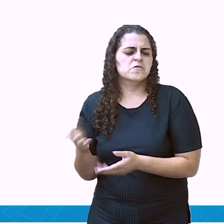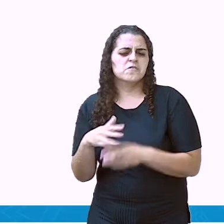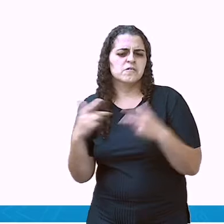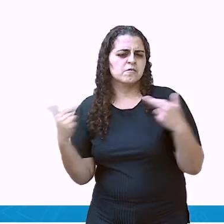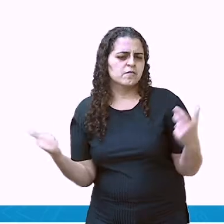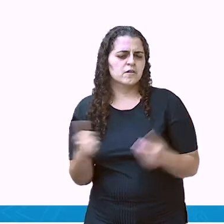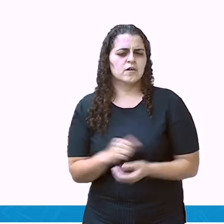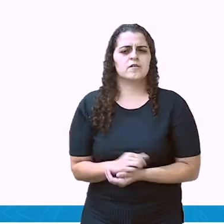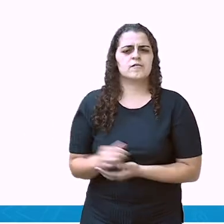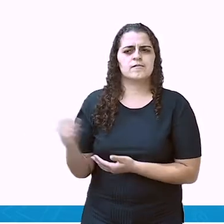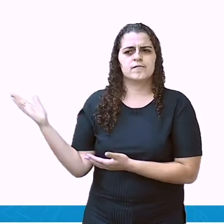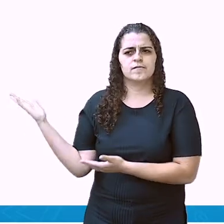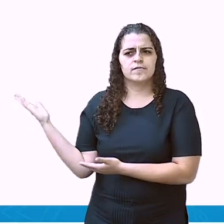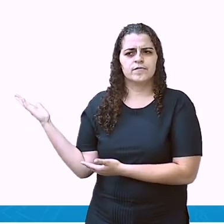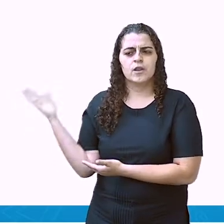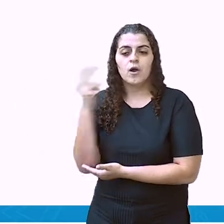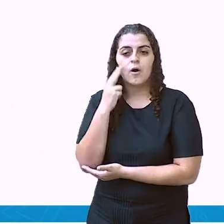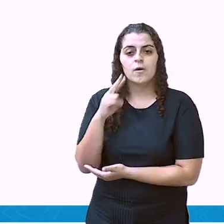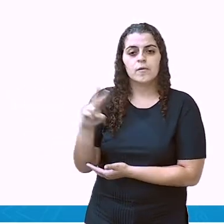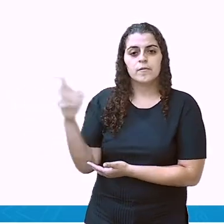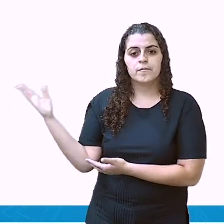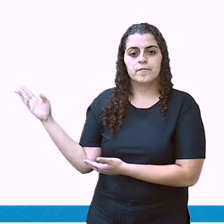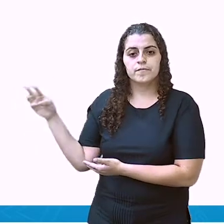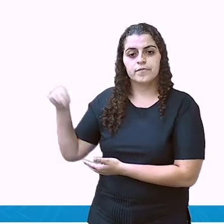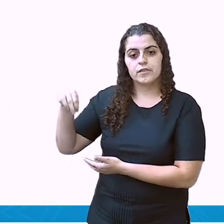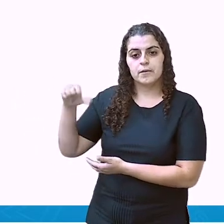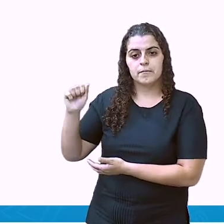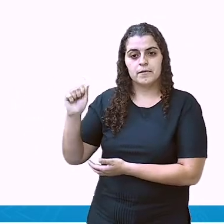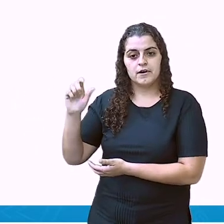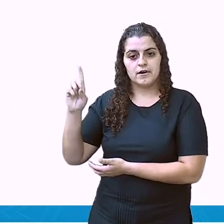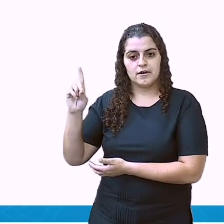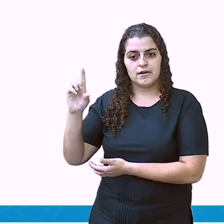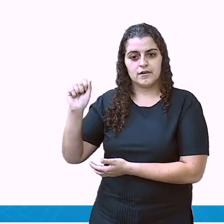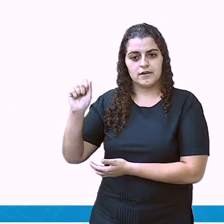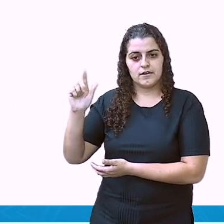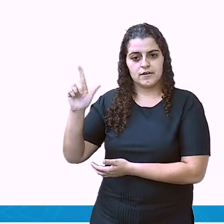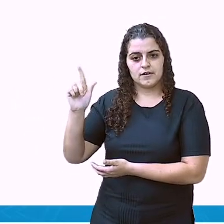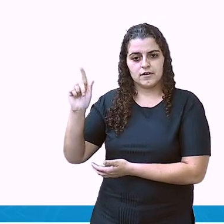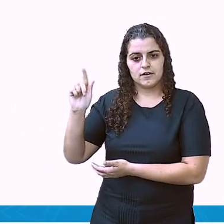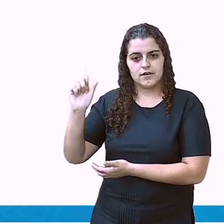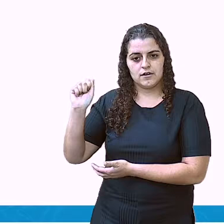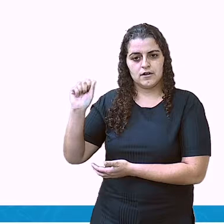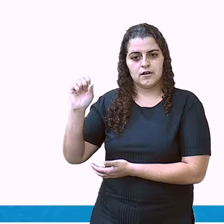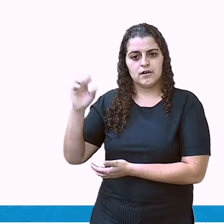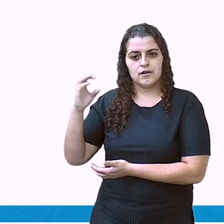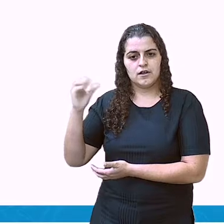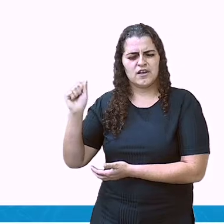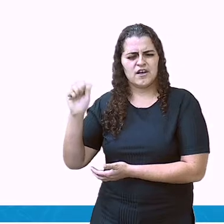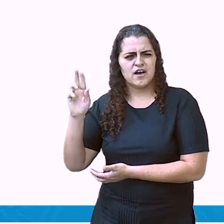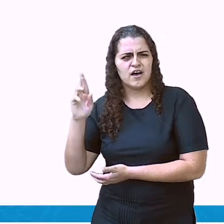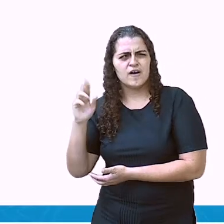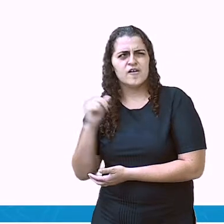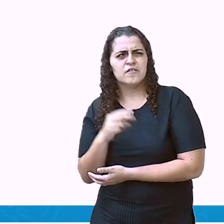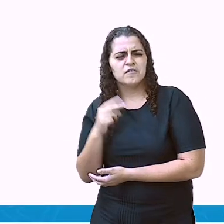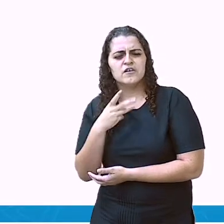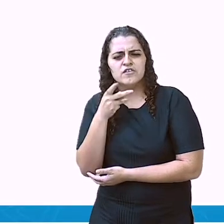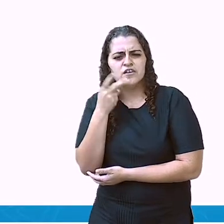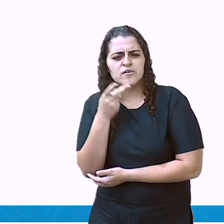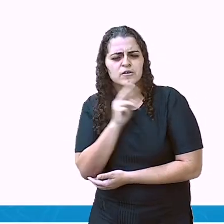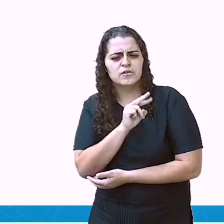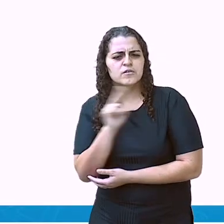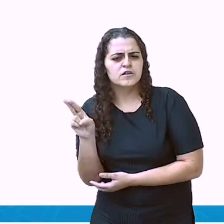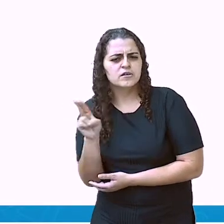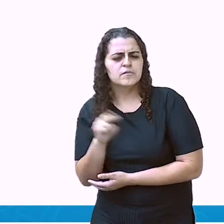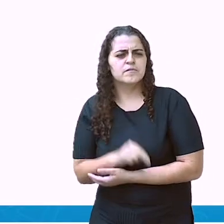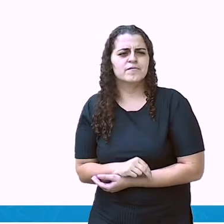ilha. Olha só, Madagascar. Será que vocês já ouviram o nome dessa ilha em algum